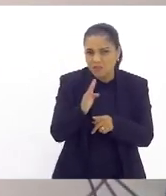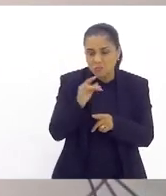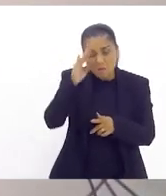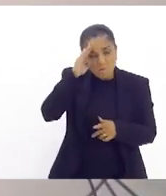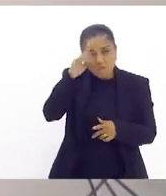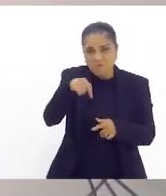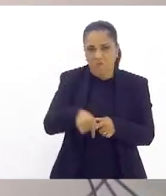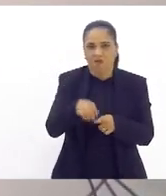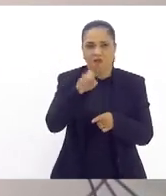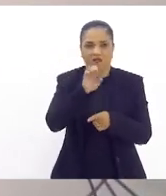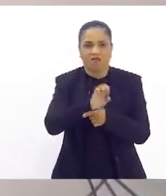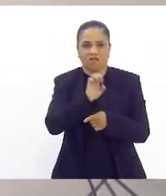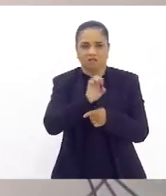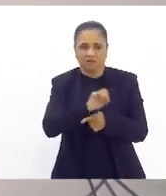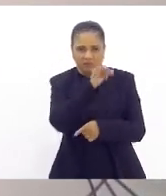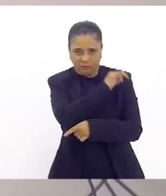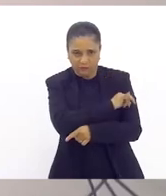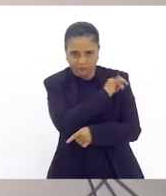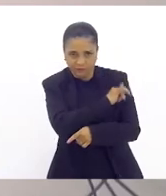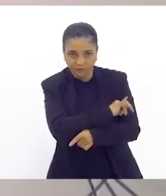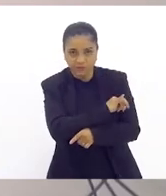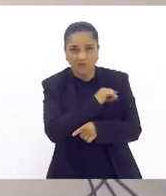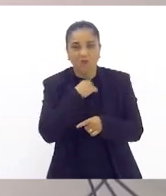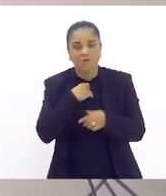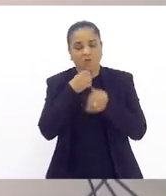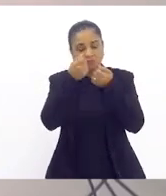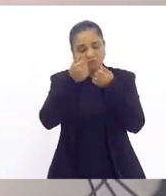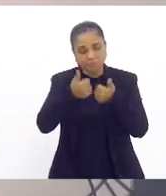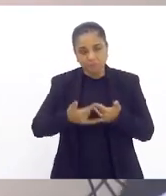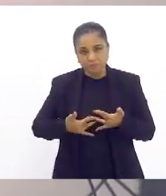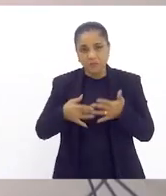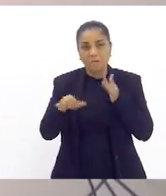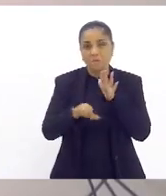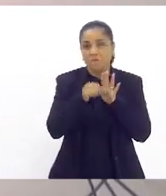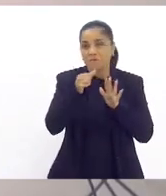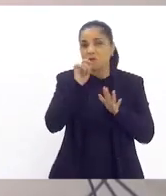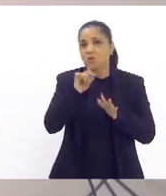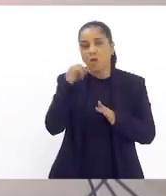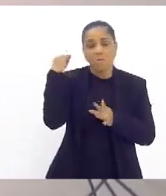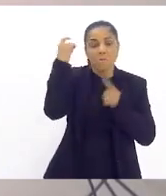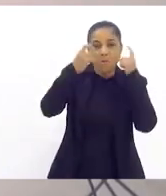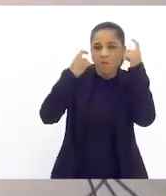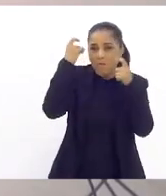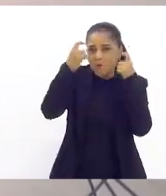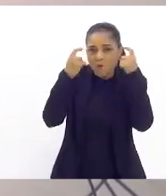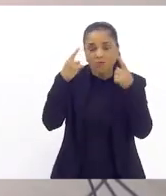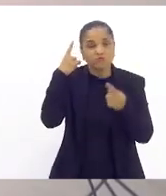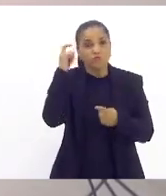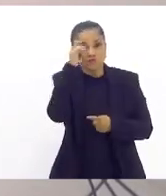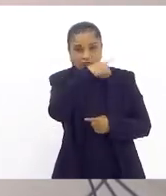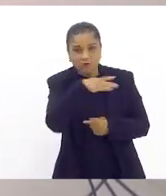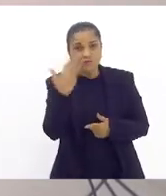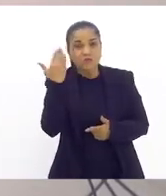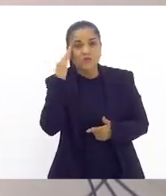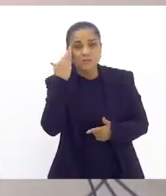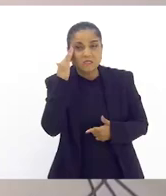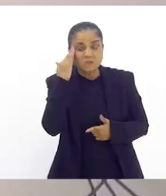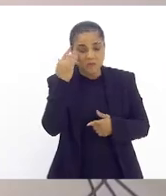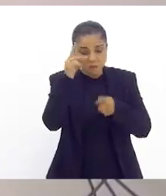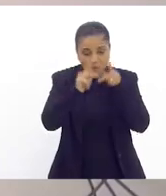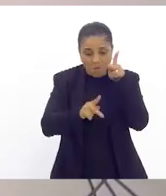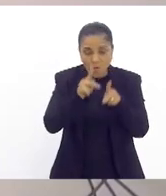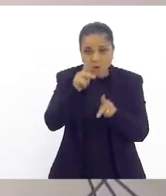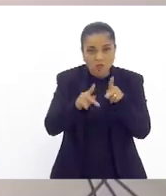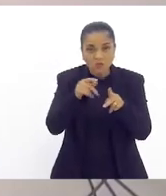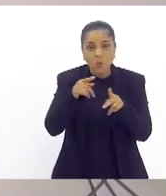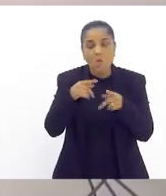a minha explanação trazendo alguns dados que são preocupantes e que são de difícil entendimento principalmente para a população que precisa de